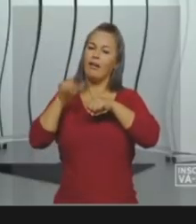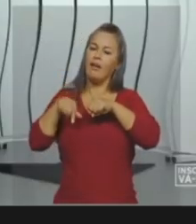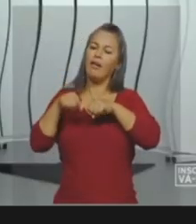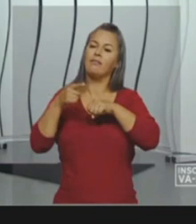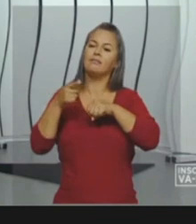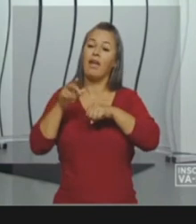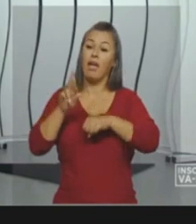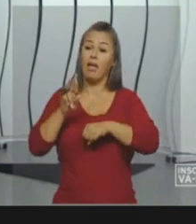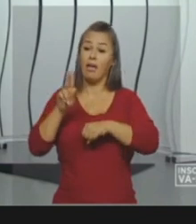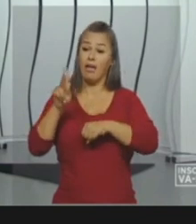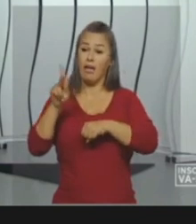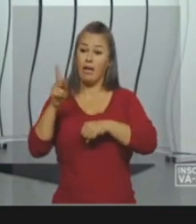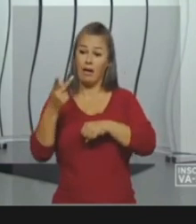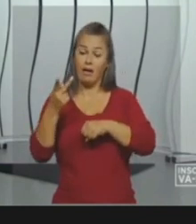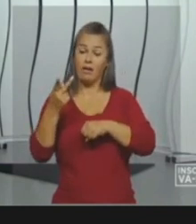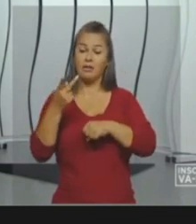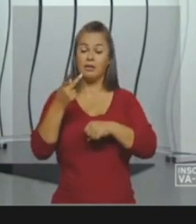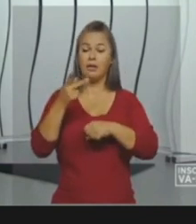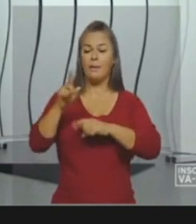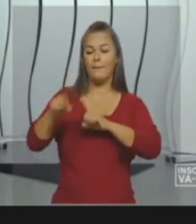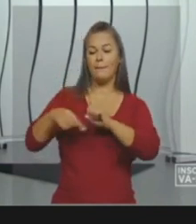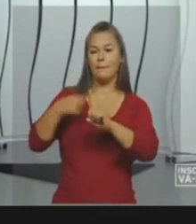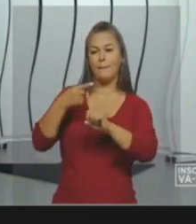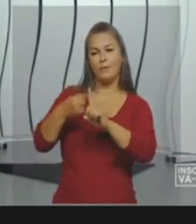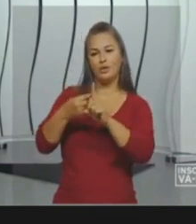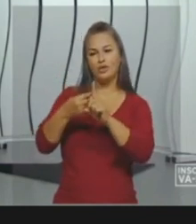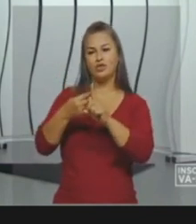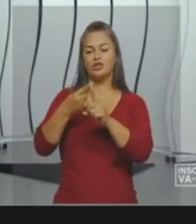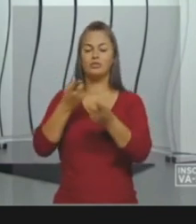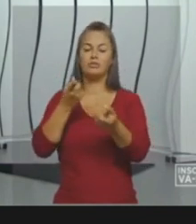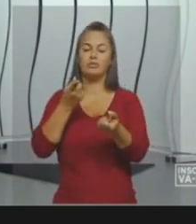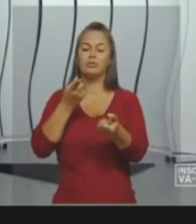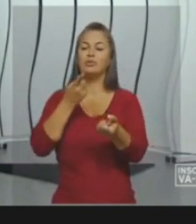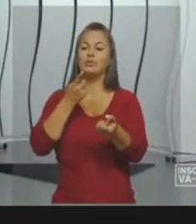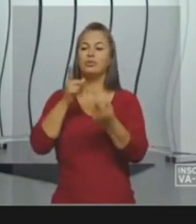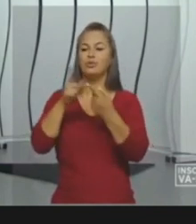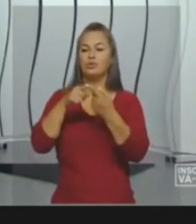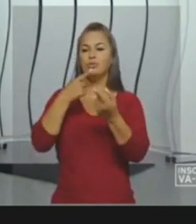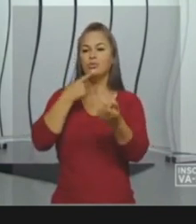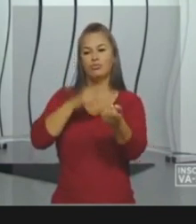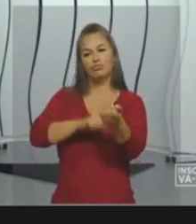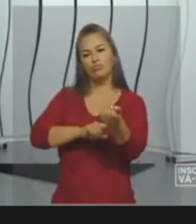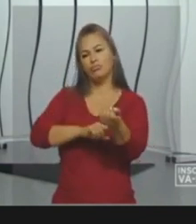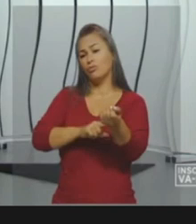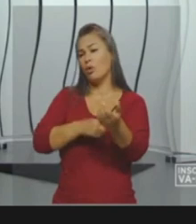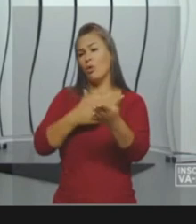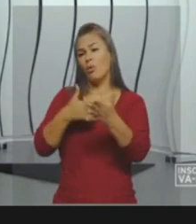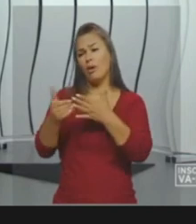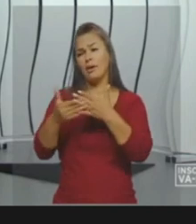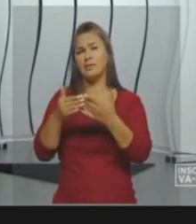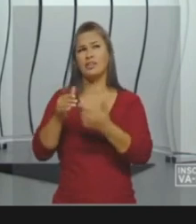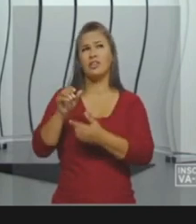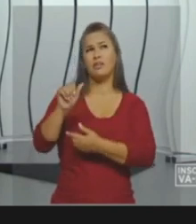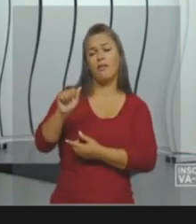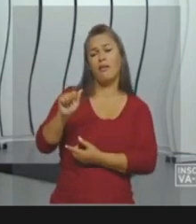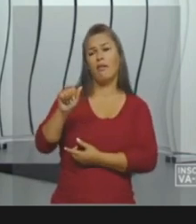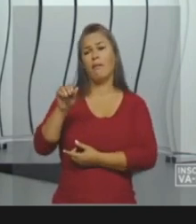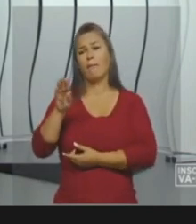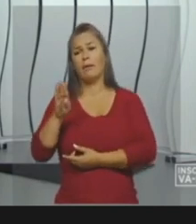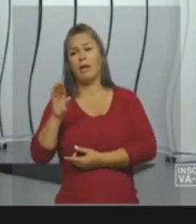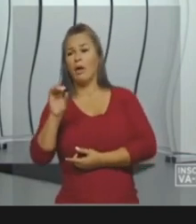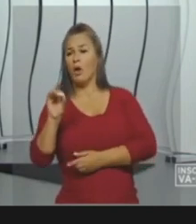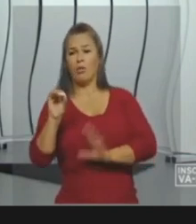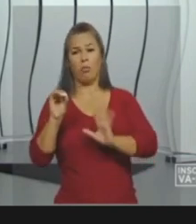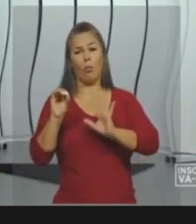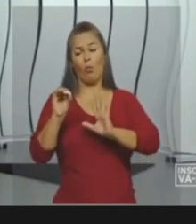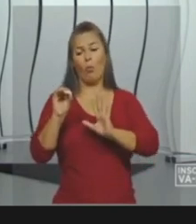não estou olhando aqui o sistema BO, tá? Ela pode ser A, B, O, tá? Mas além de ser